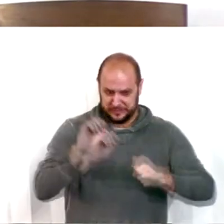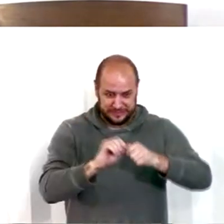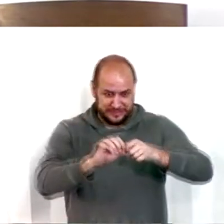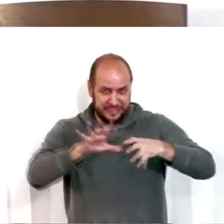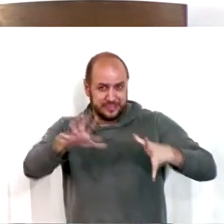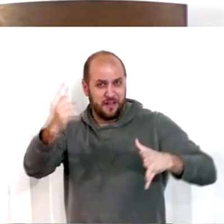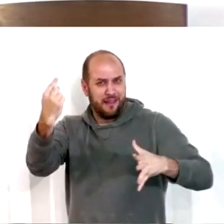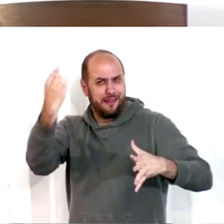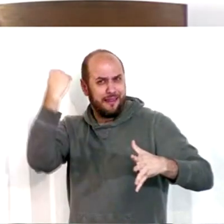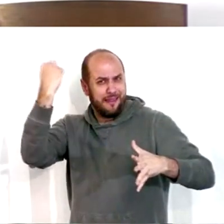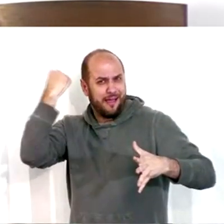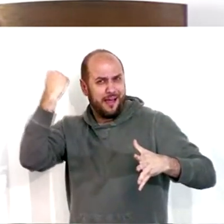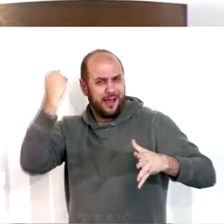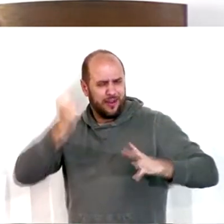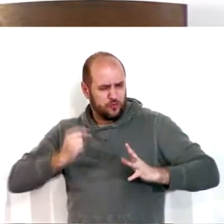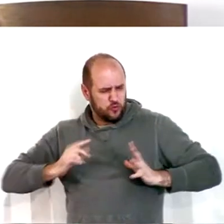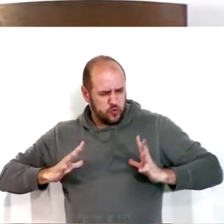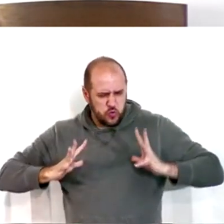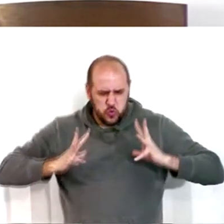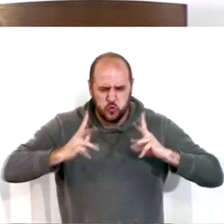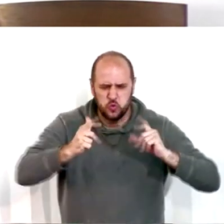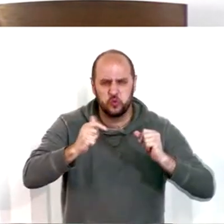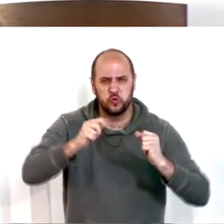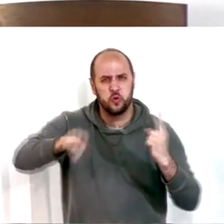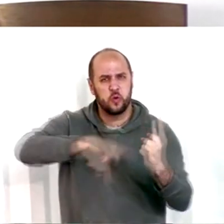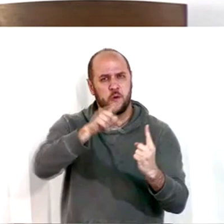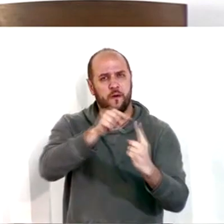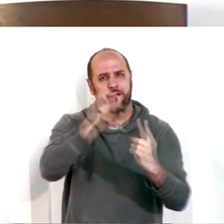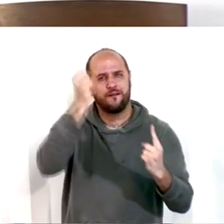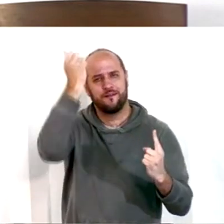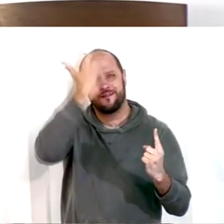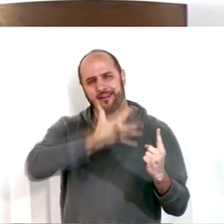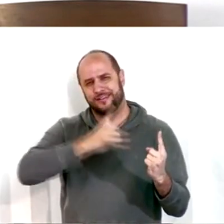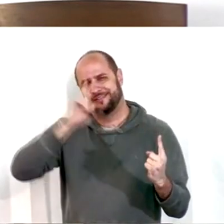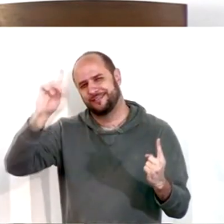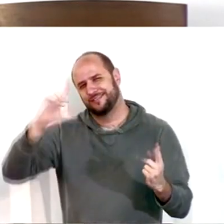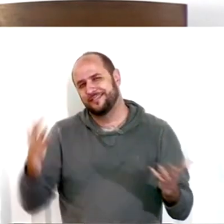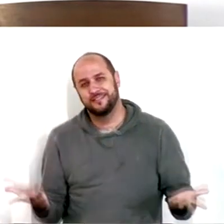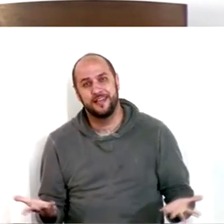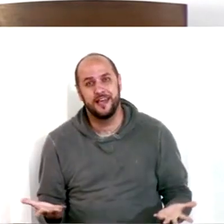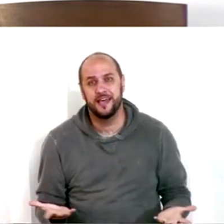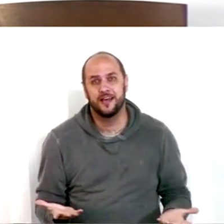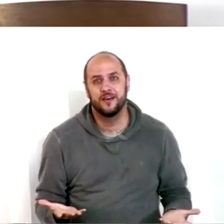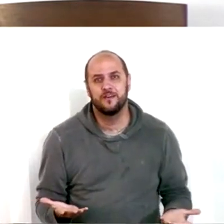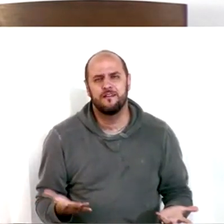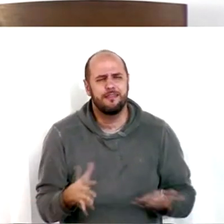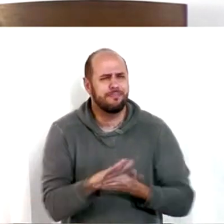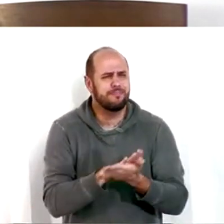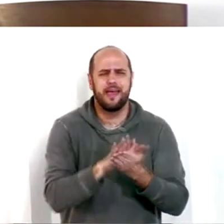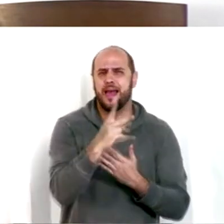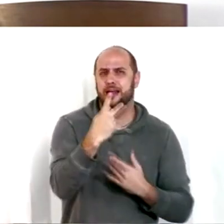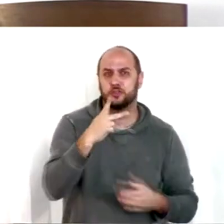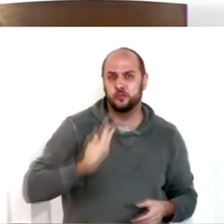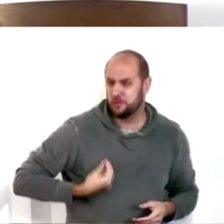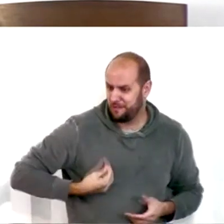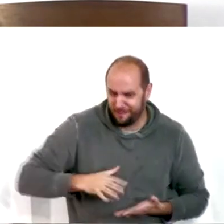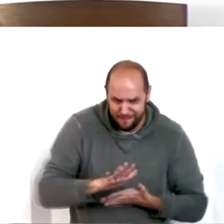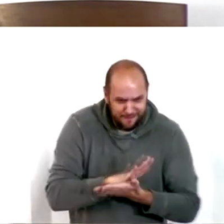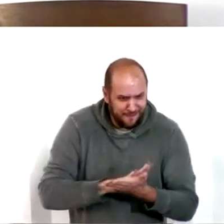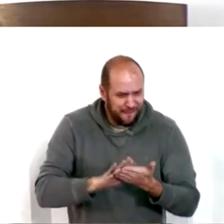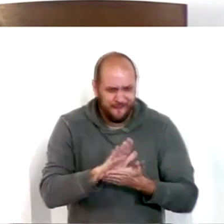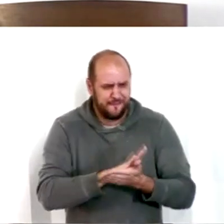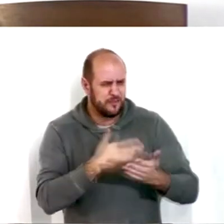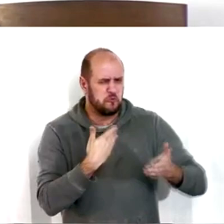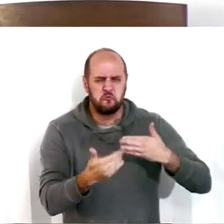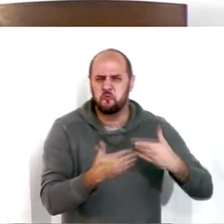sua criação são alvos da graça de Deus. Portanto, nenhuma área da sua vida, seja